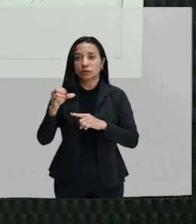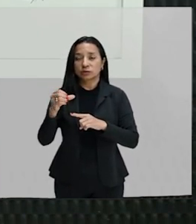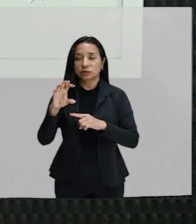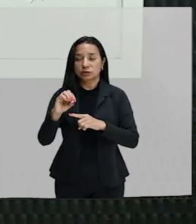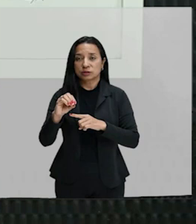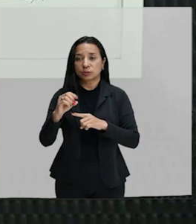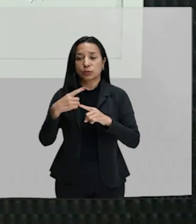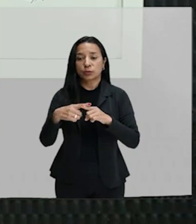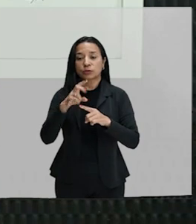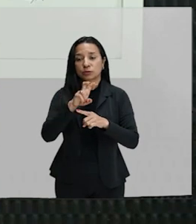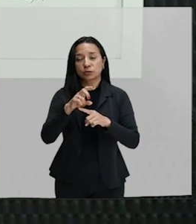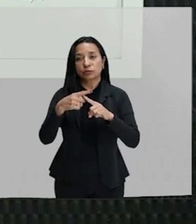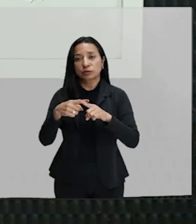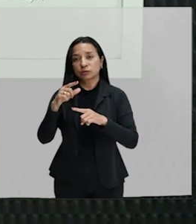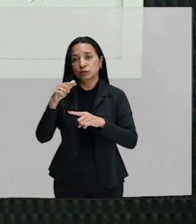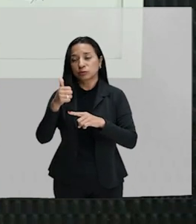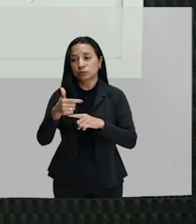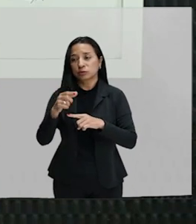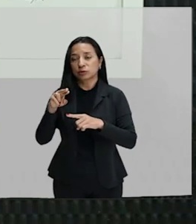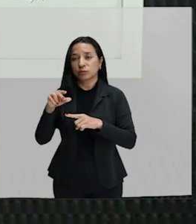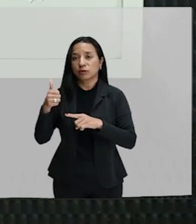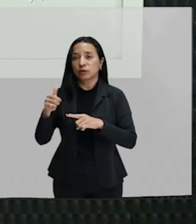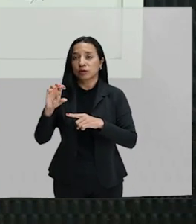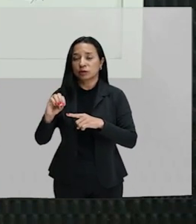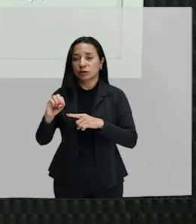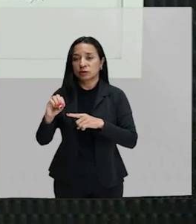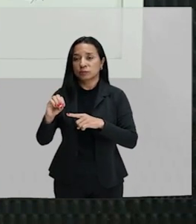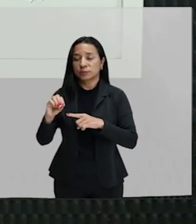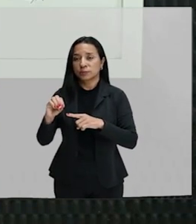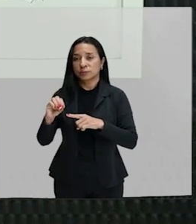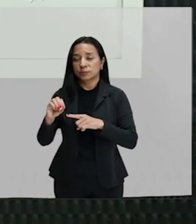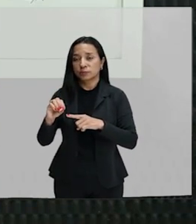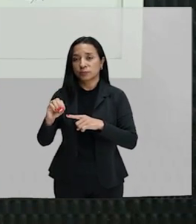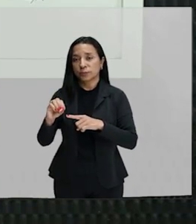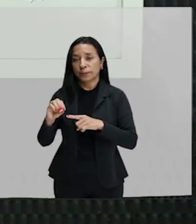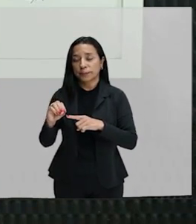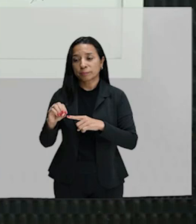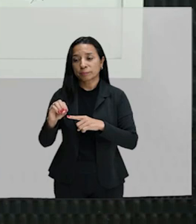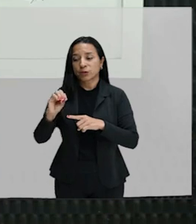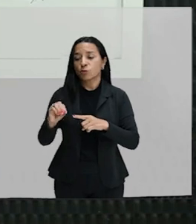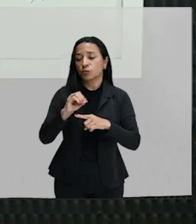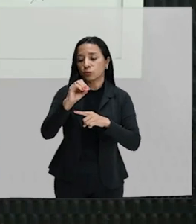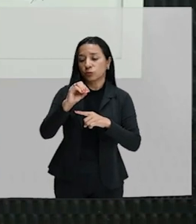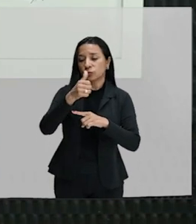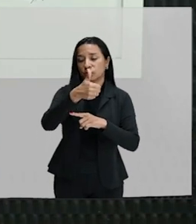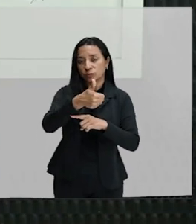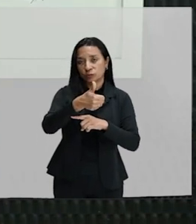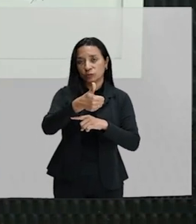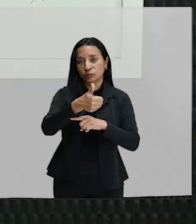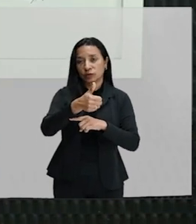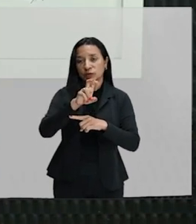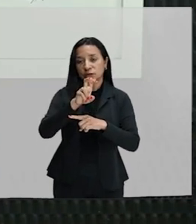2 é 10 fica o 0 e vai o 1 5 x 3 15 com 1 dá 16 né isso